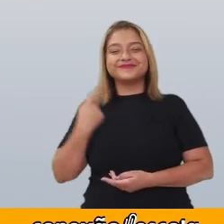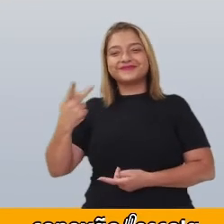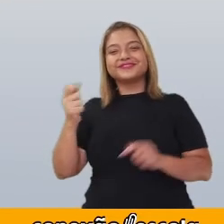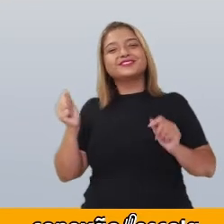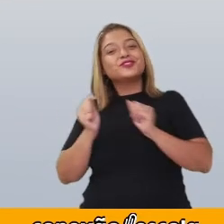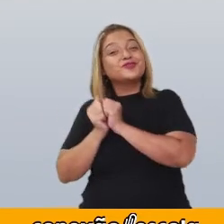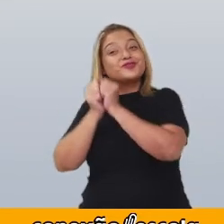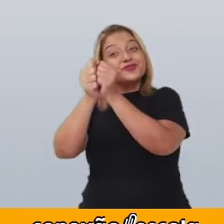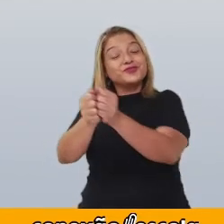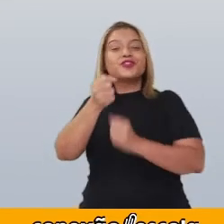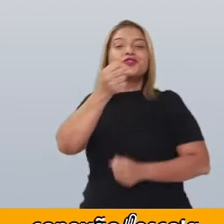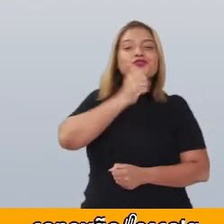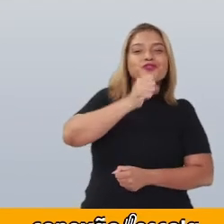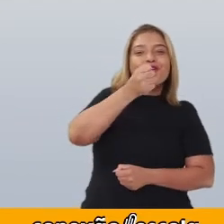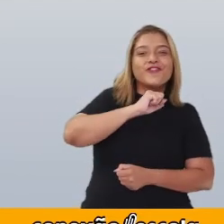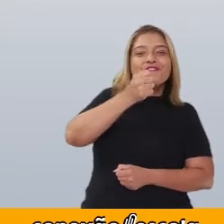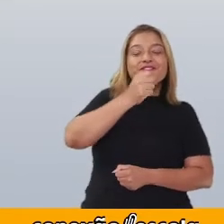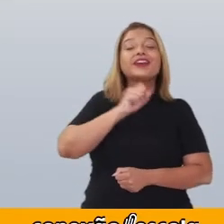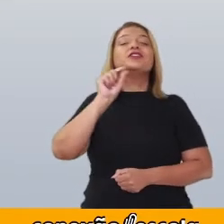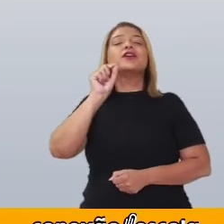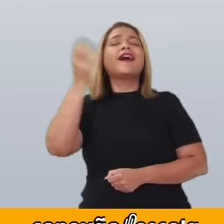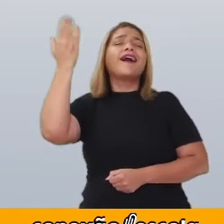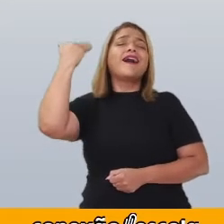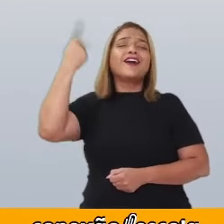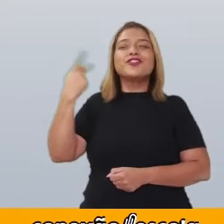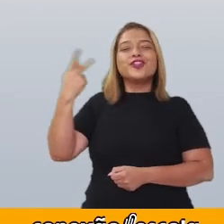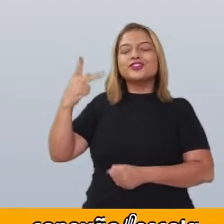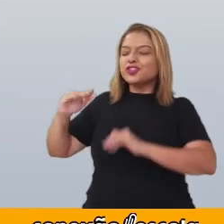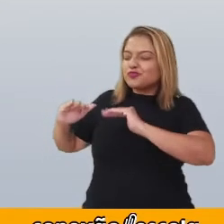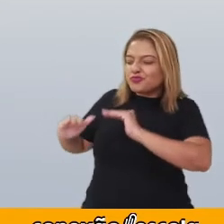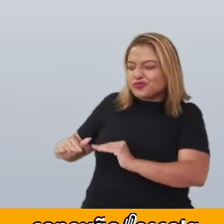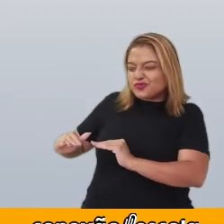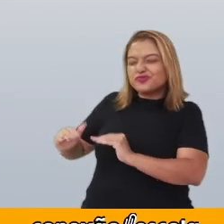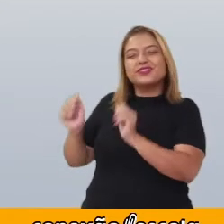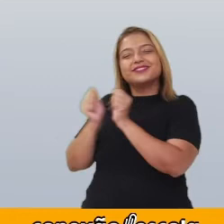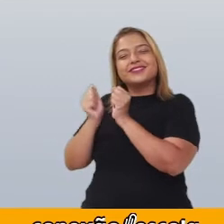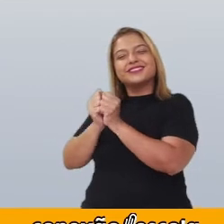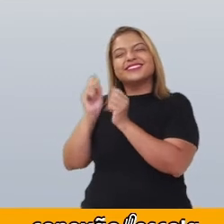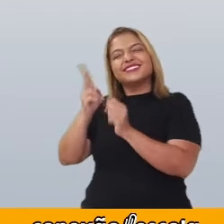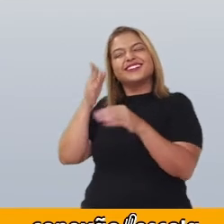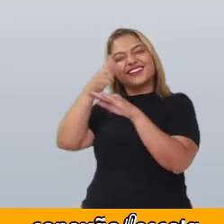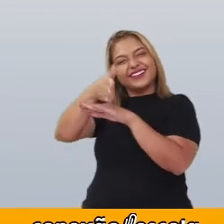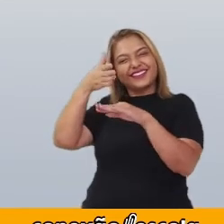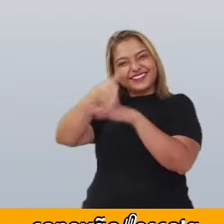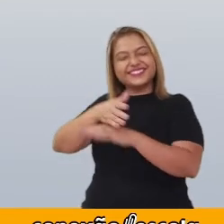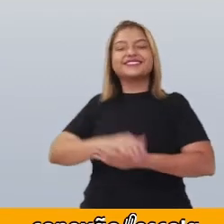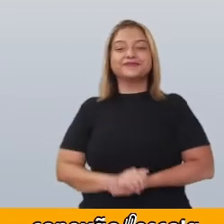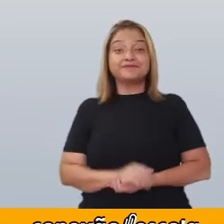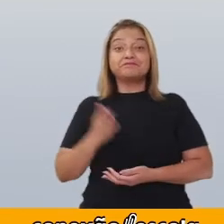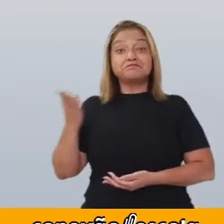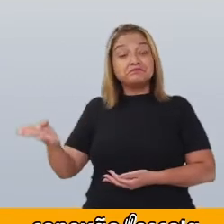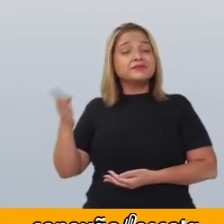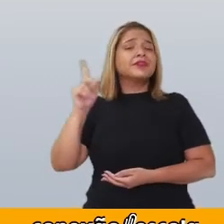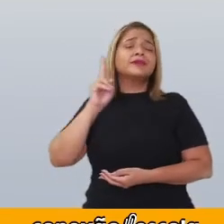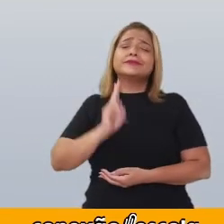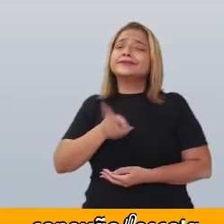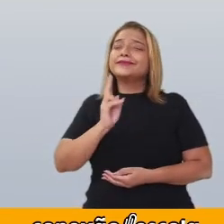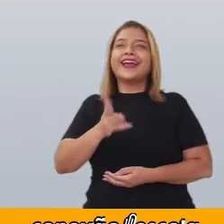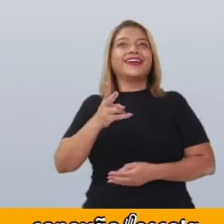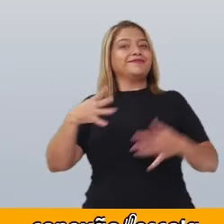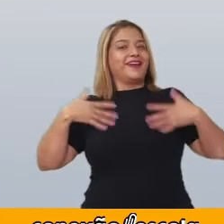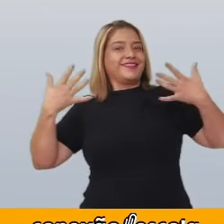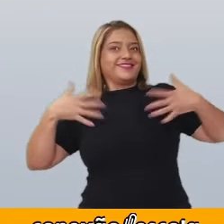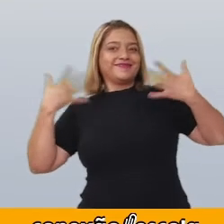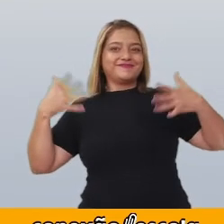juntas a uma sorveteria que íamos quando éramos bem pequenas. A Rita continua muito